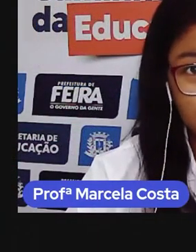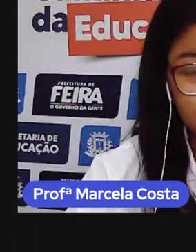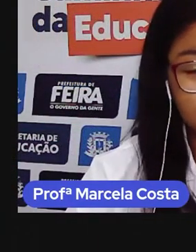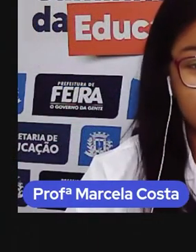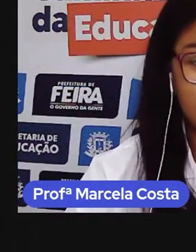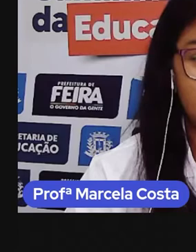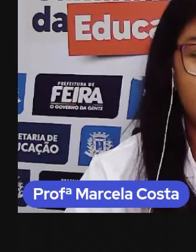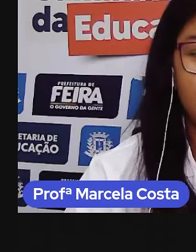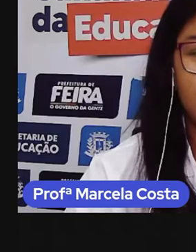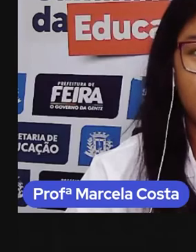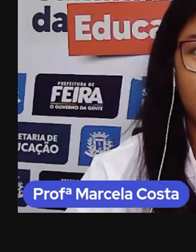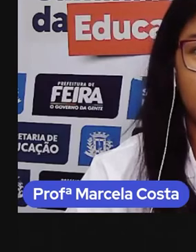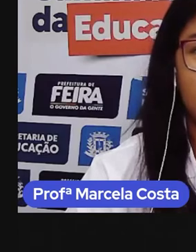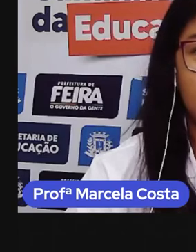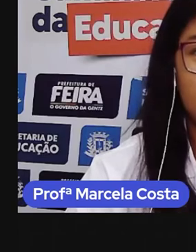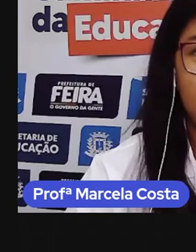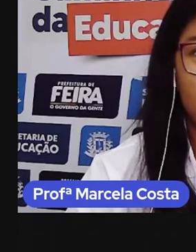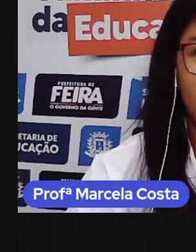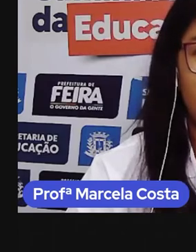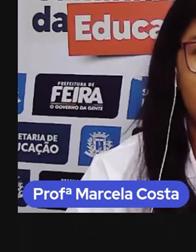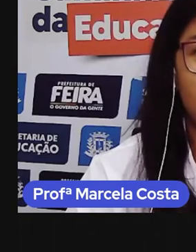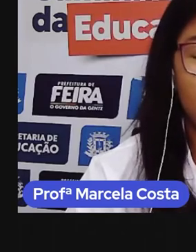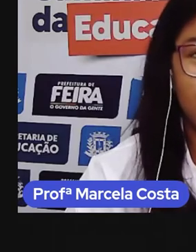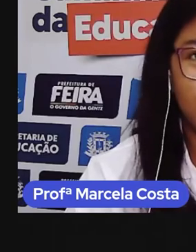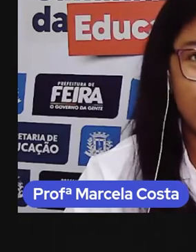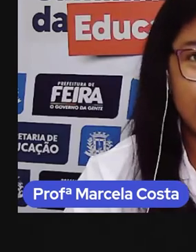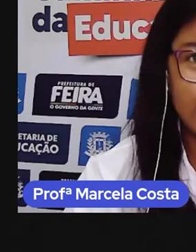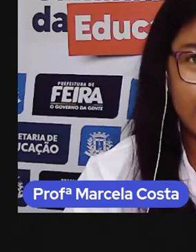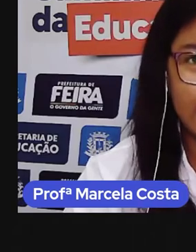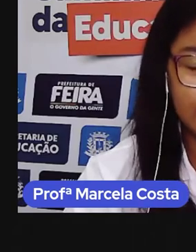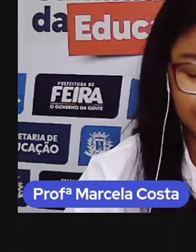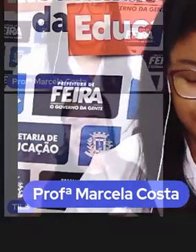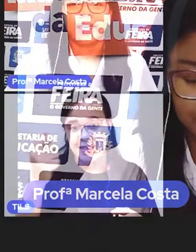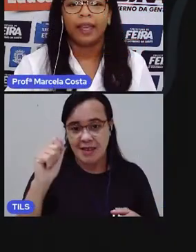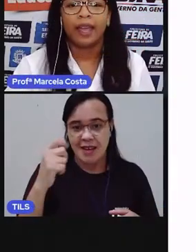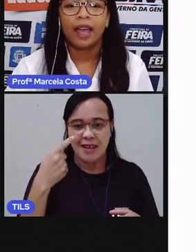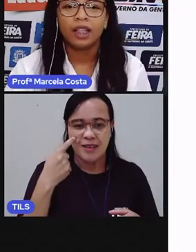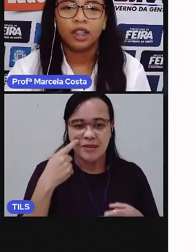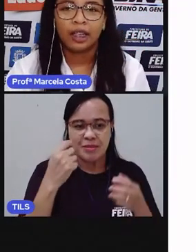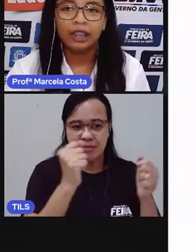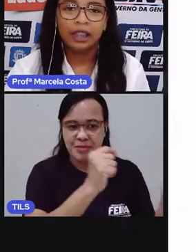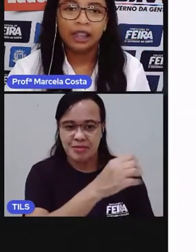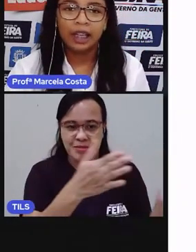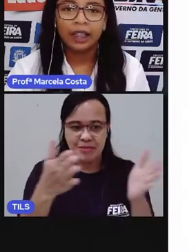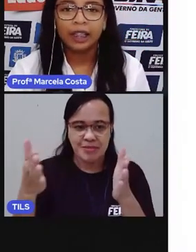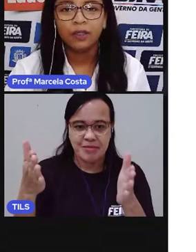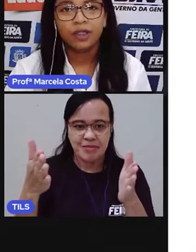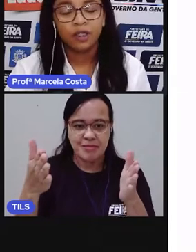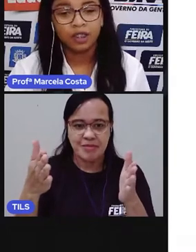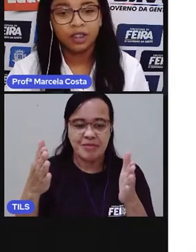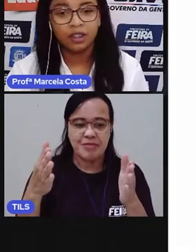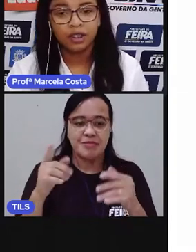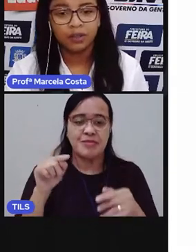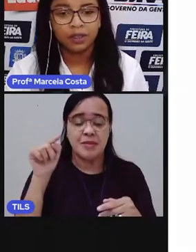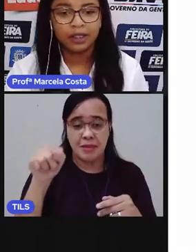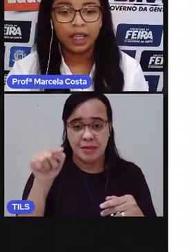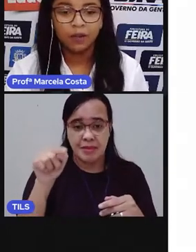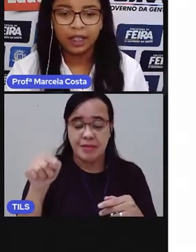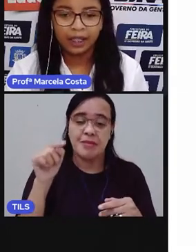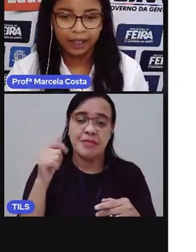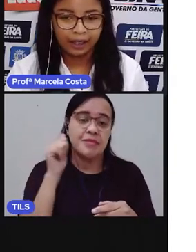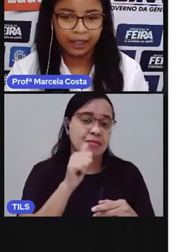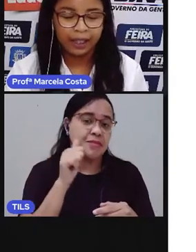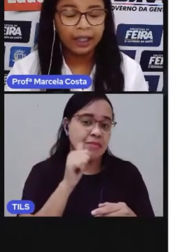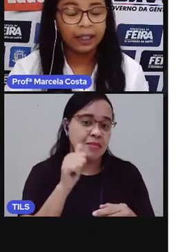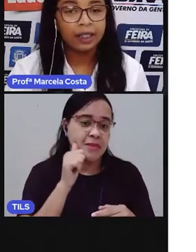cuidar dos dentes, tá bom? Vamos ver agora o vídeo da Aninha. A Aninha e os seus dentinhos. Tem